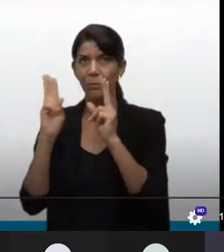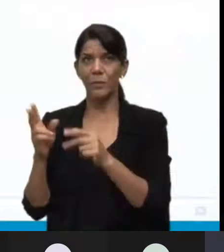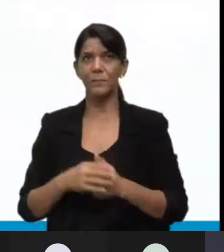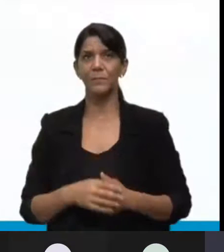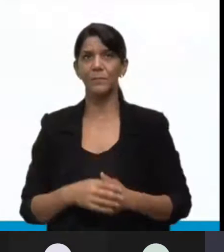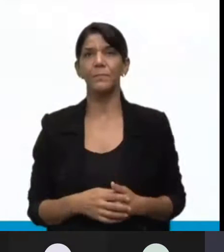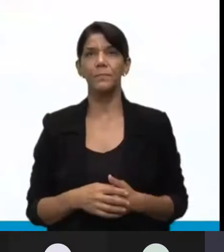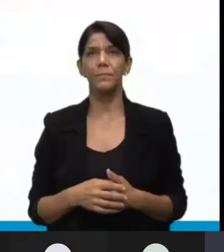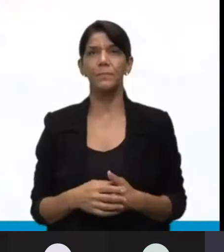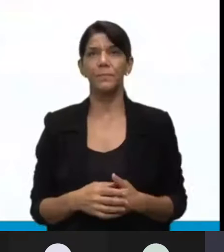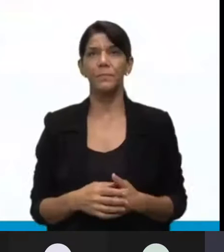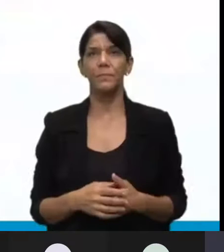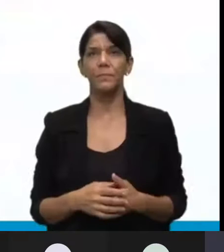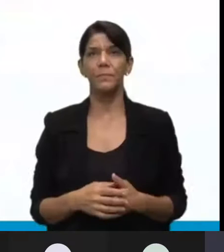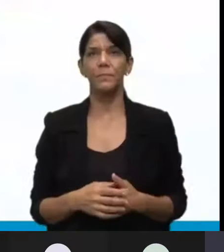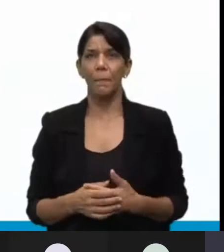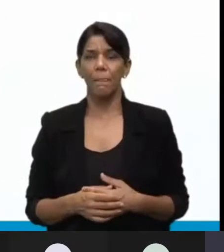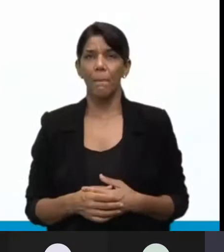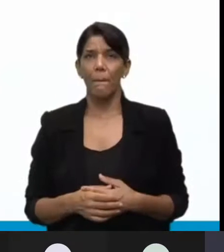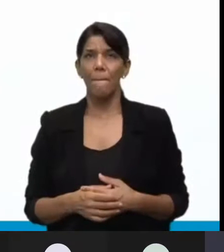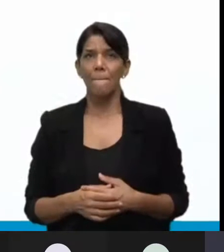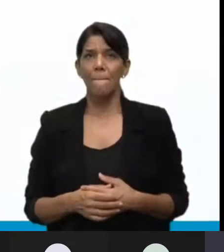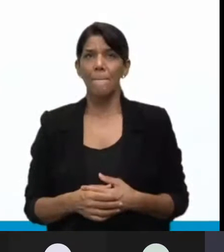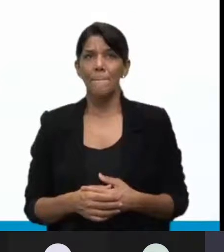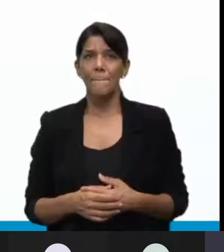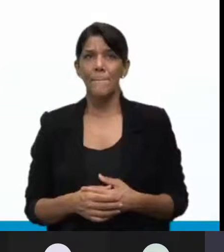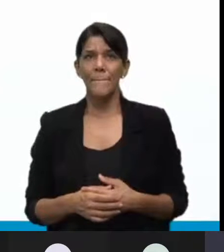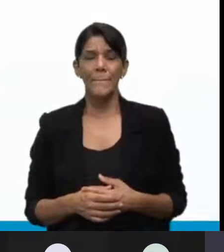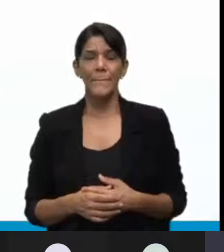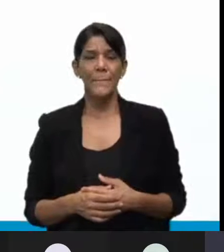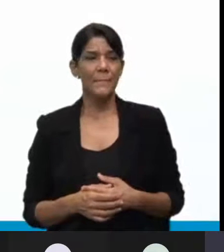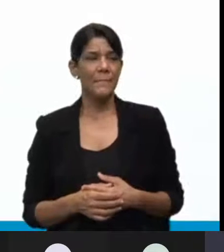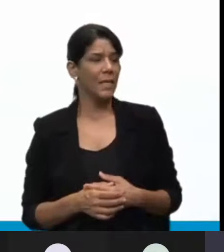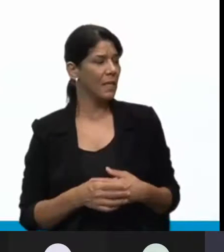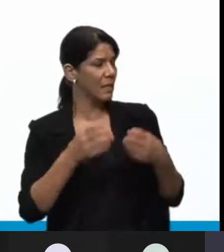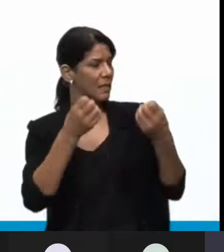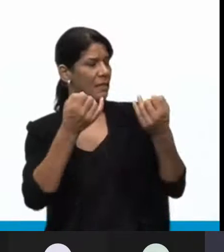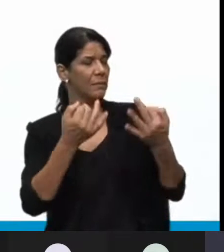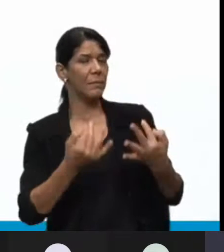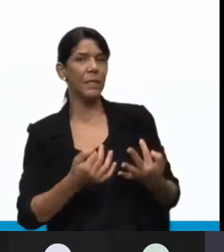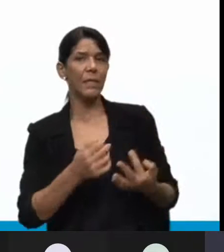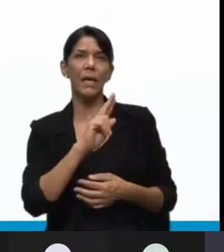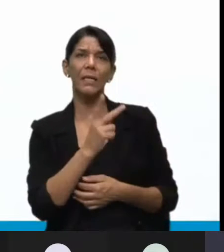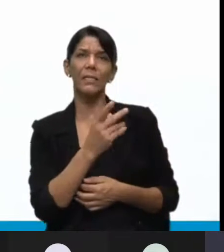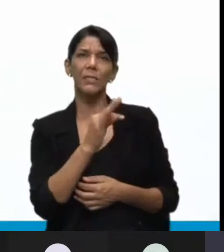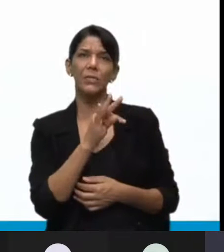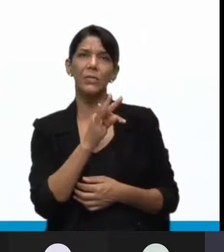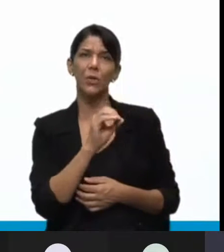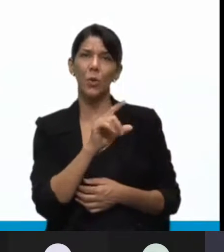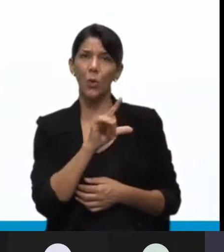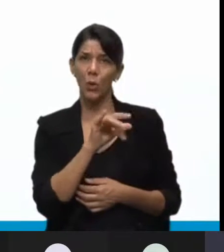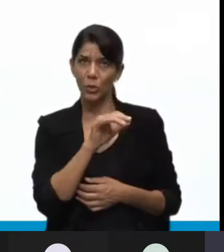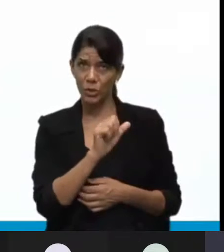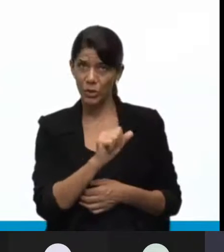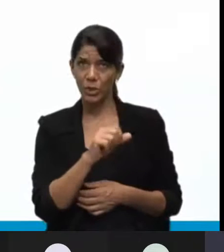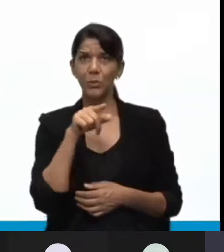Que é o nosso primeiro procedimento, né, que traz aí a histologia. Então, nós vamos buscar aqui as